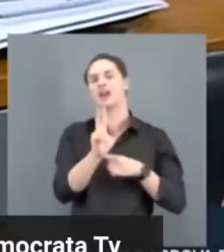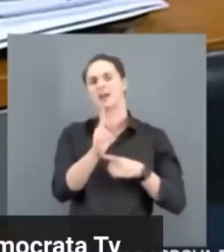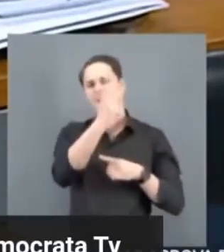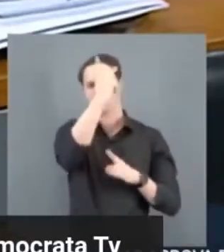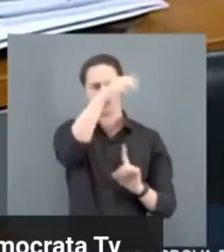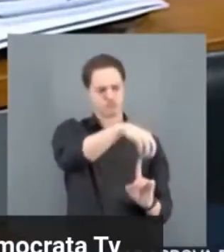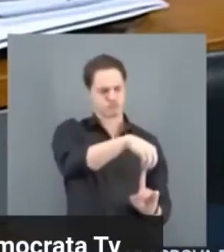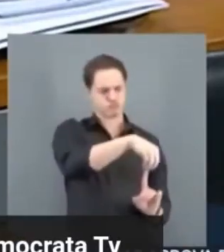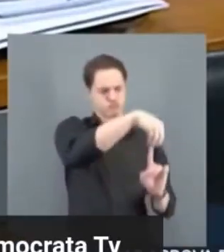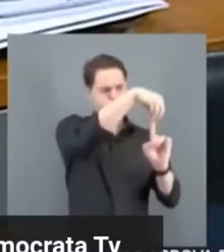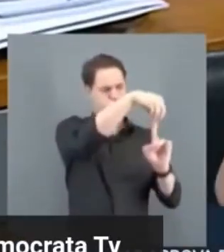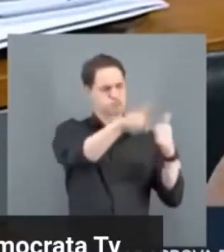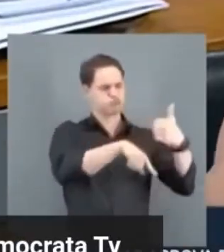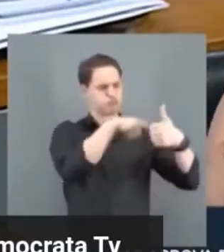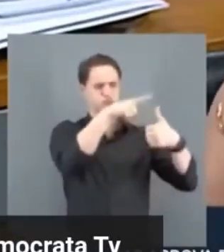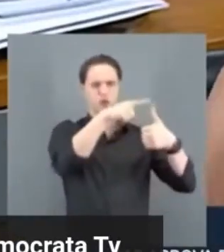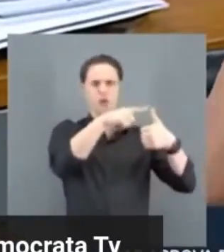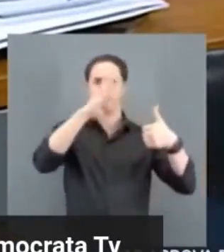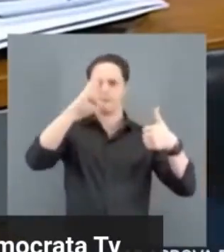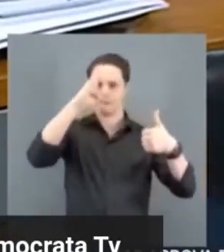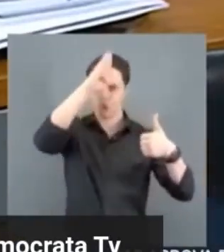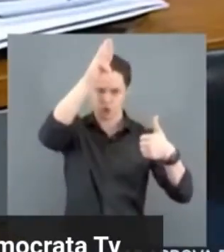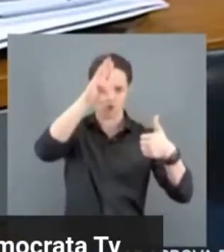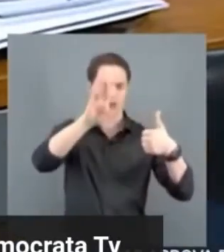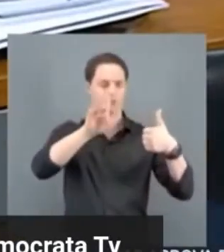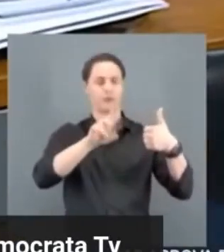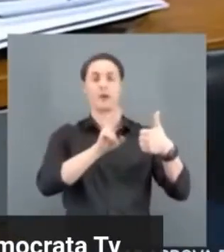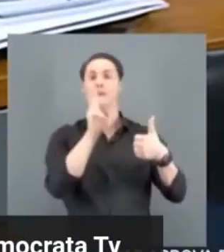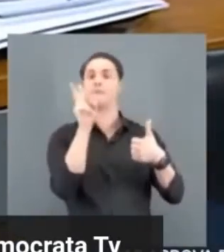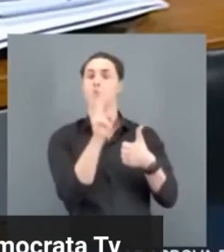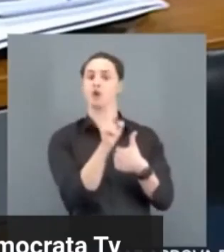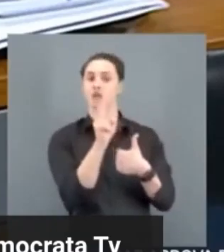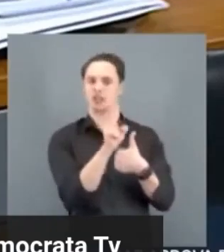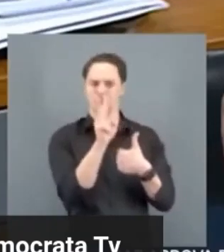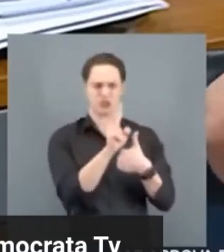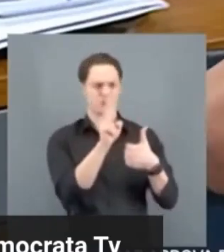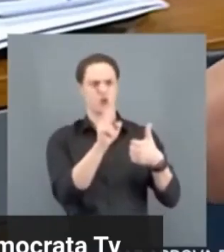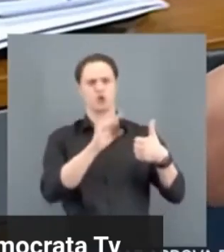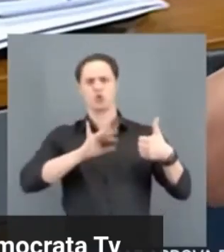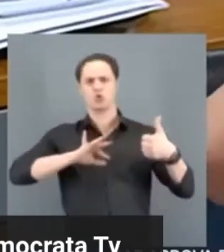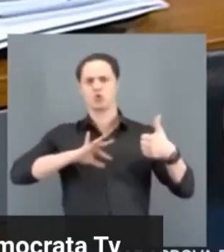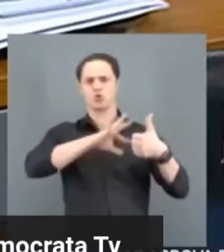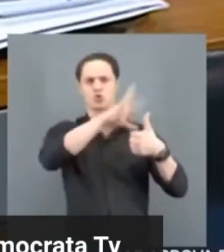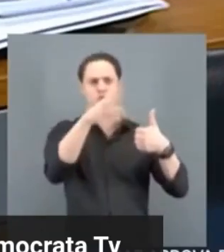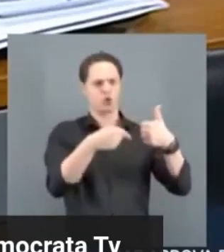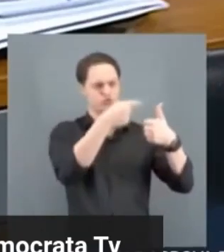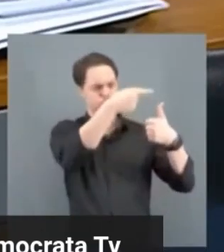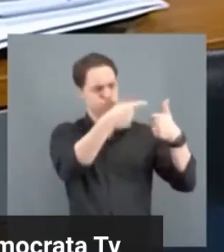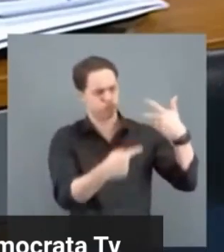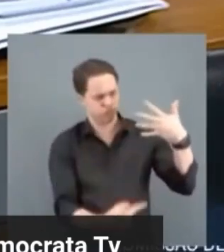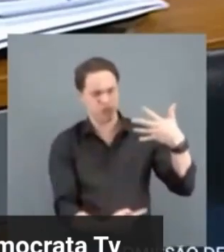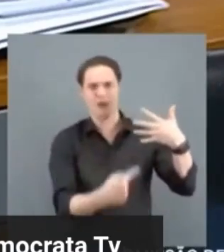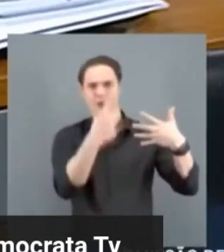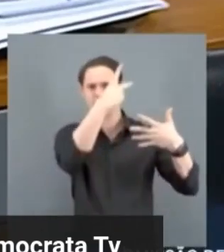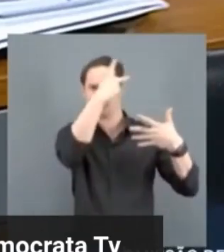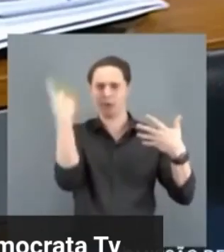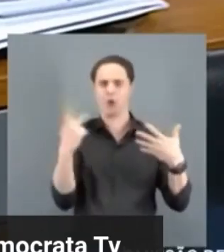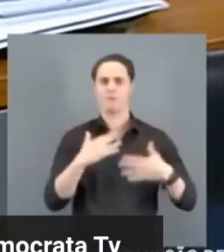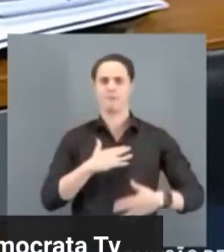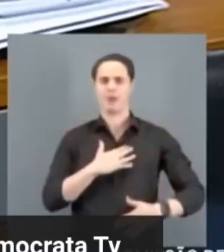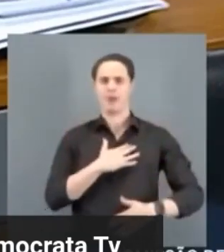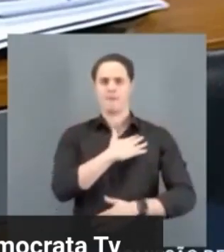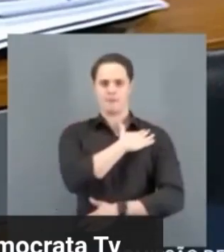é proteger Jair Bolsonaro, é proteger todo o primeiro escalão dos